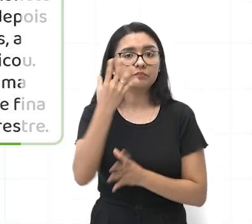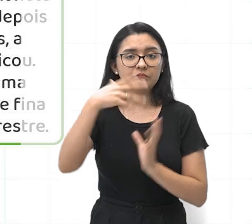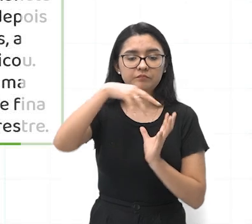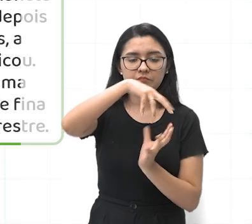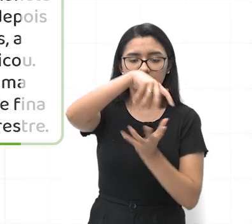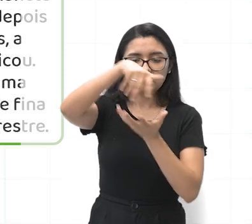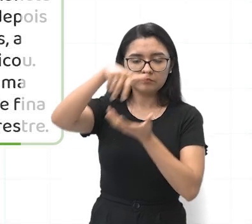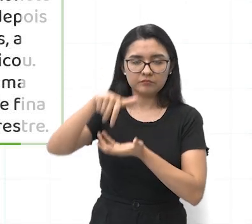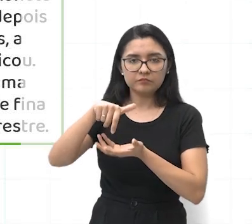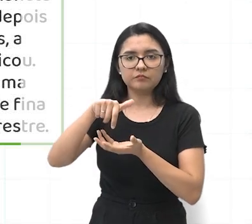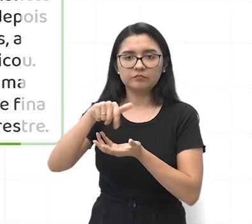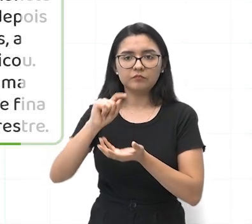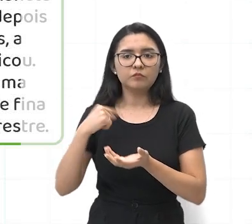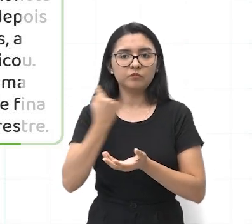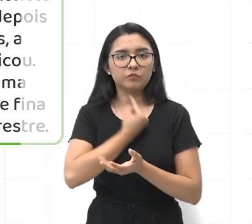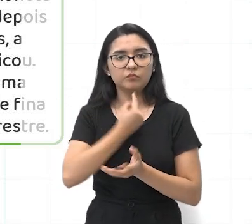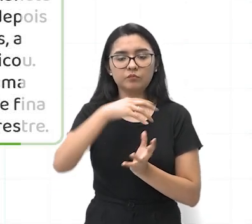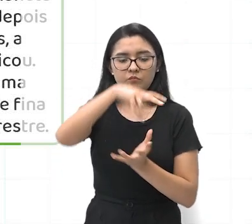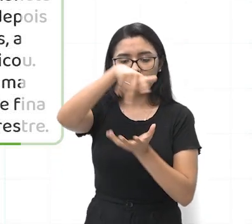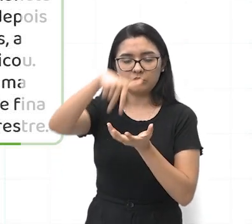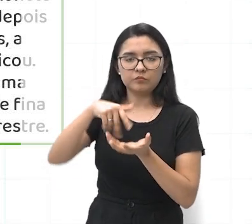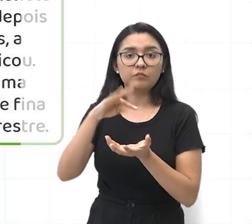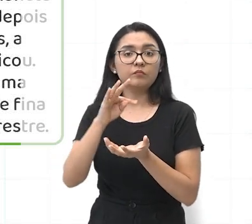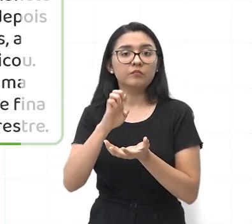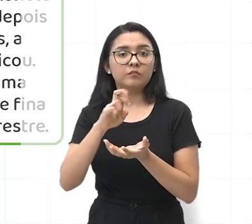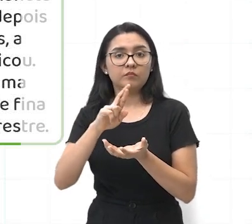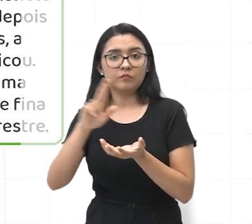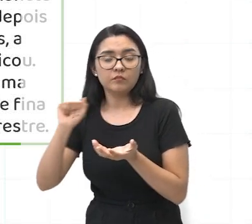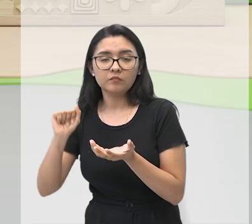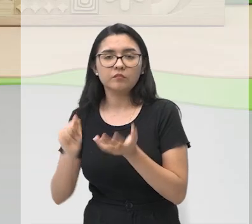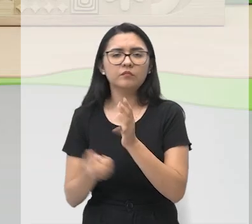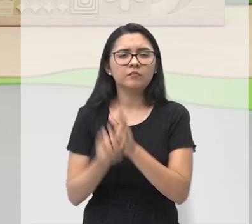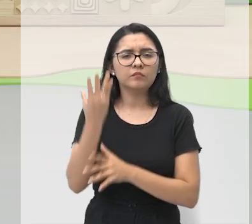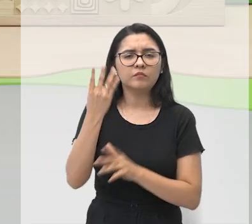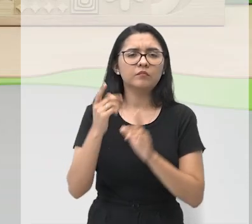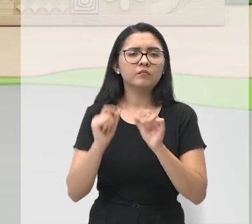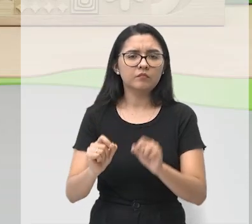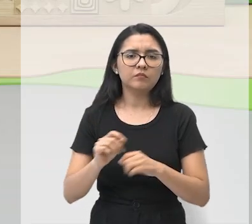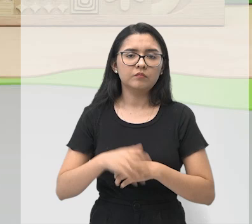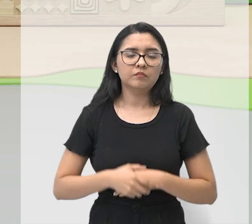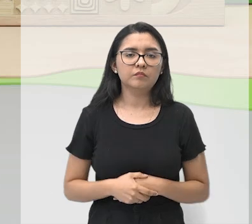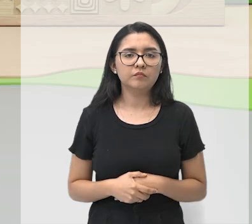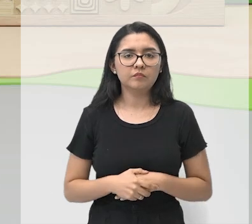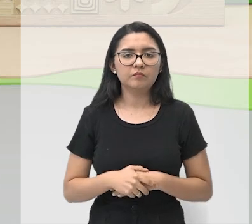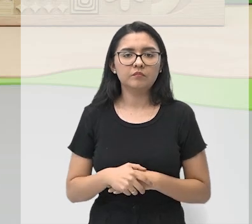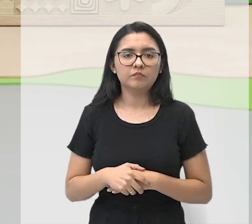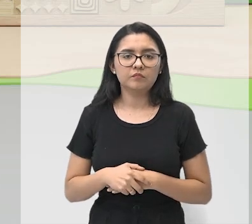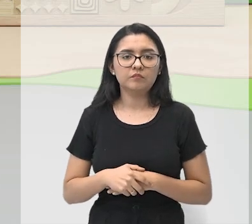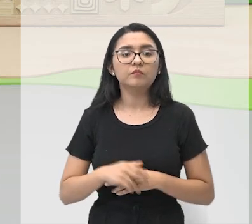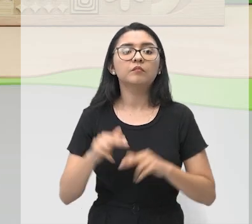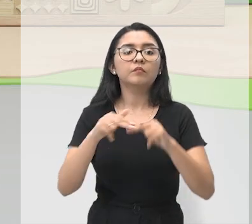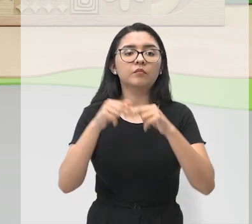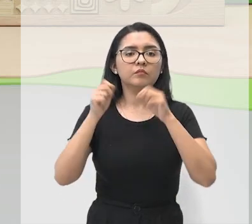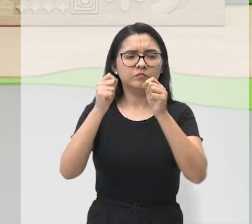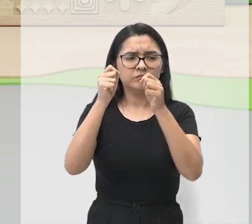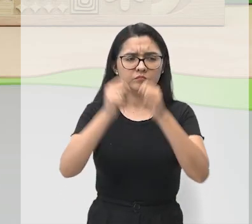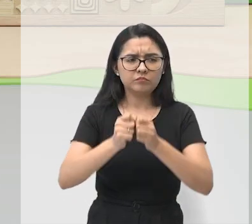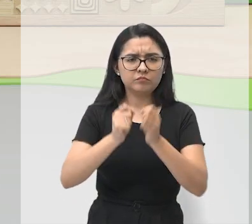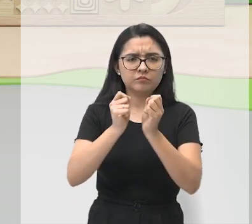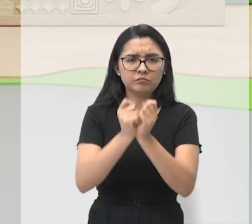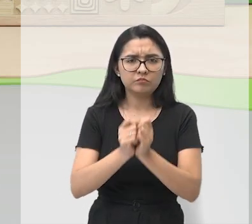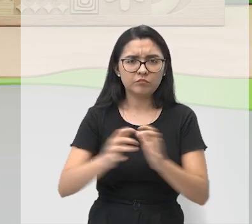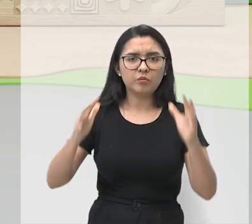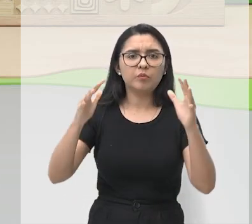Terra, né, a Terra, o nosso planeta Terra, se formou após a explosão de